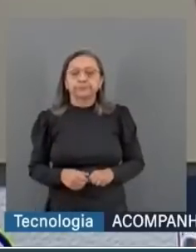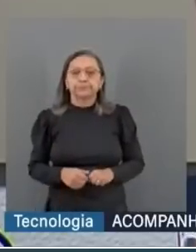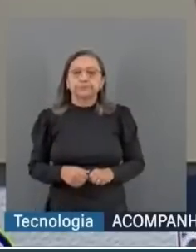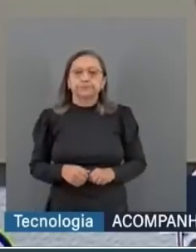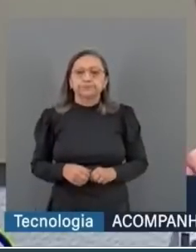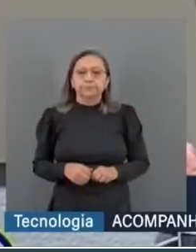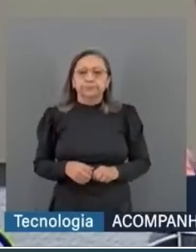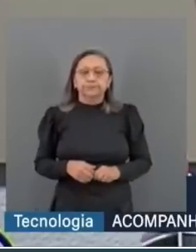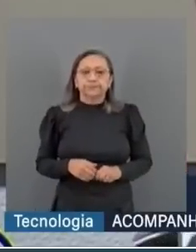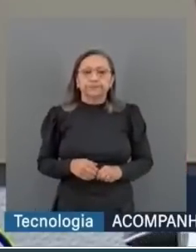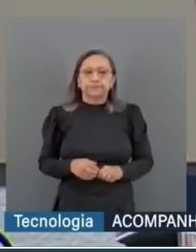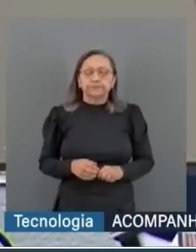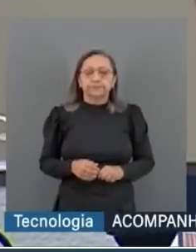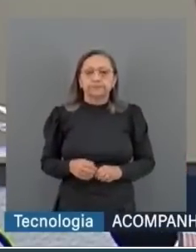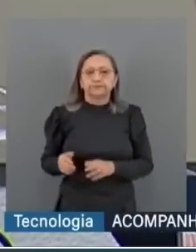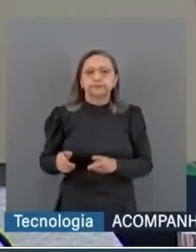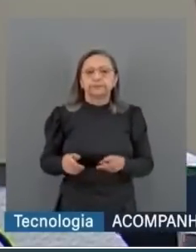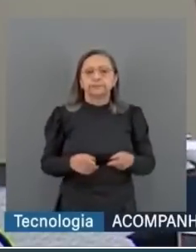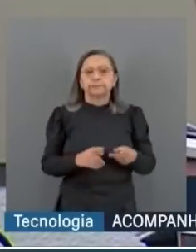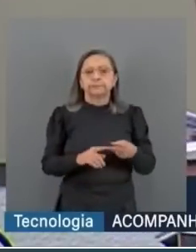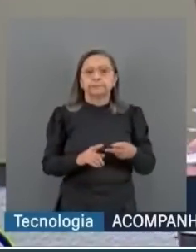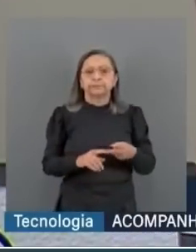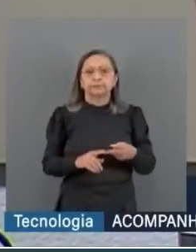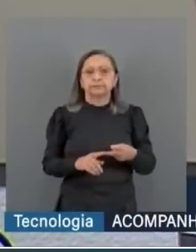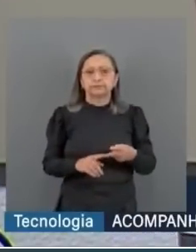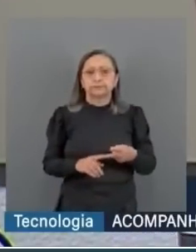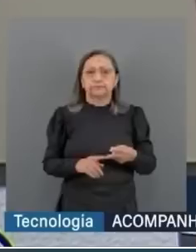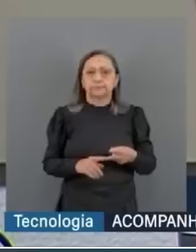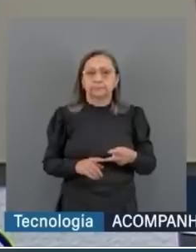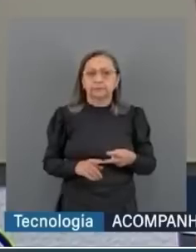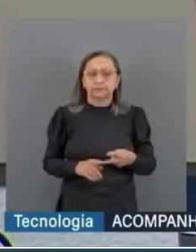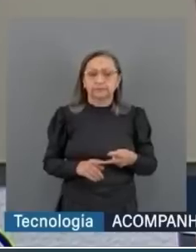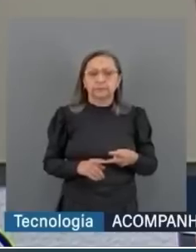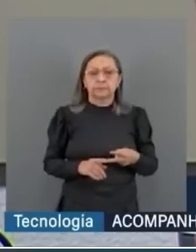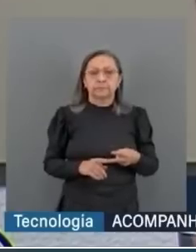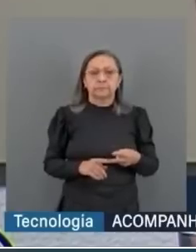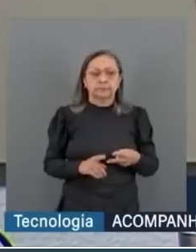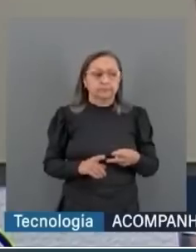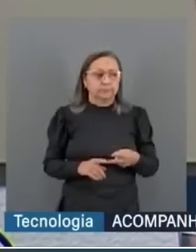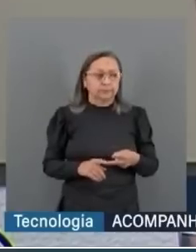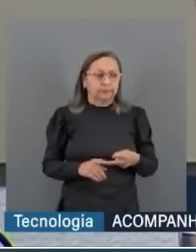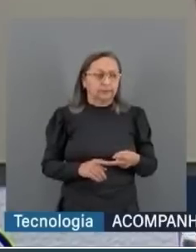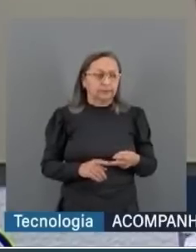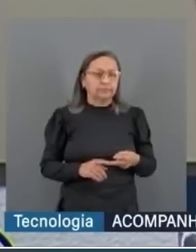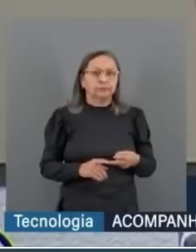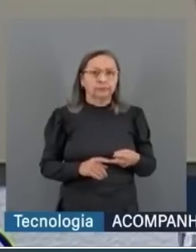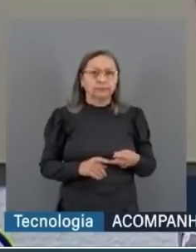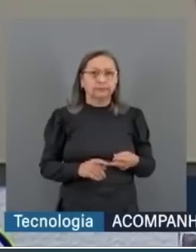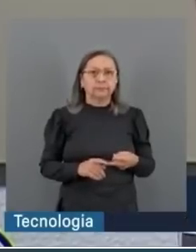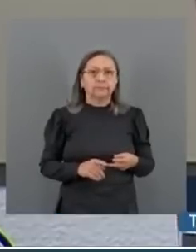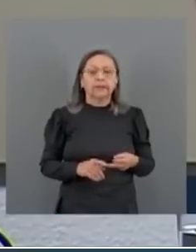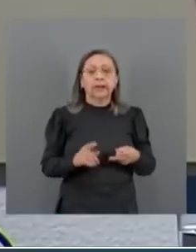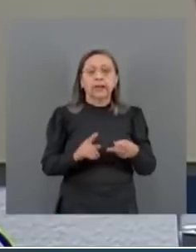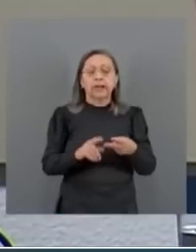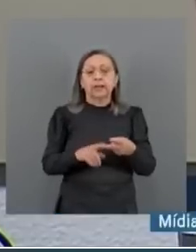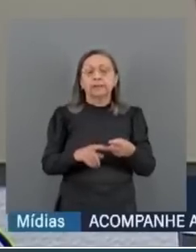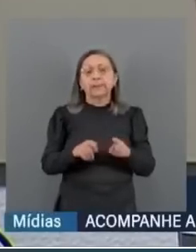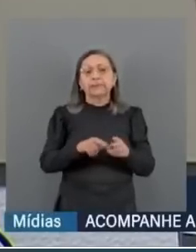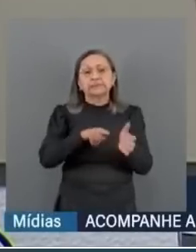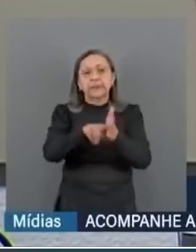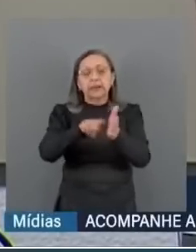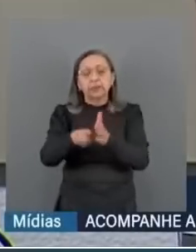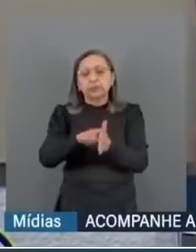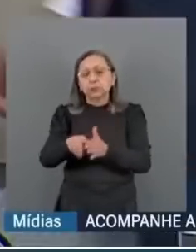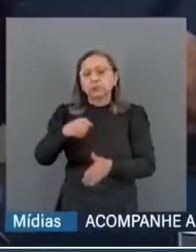constitucionalidade da lei. Isso é papel do STF. O STF não está criando nenhuma legislação nova. Está dizendo o seguinte,